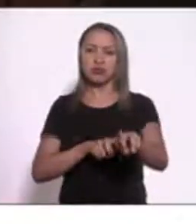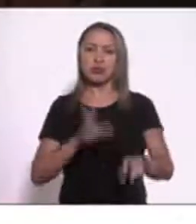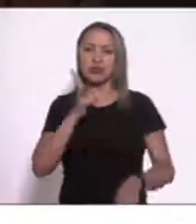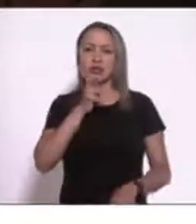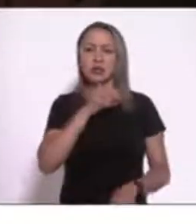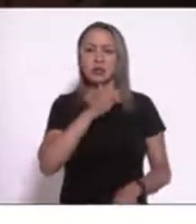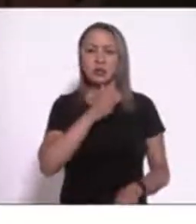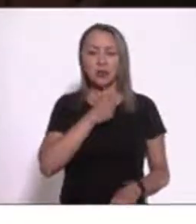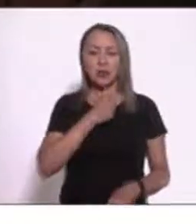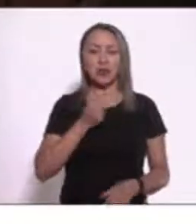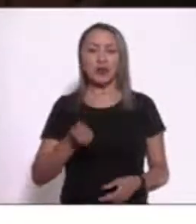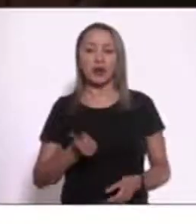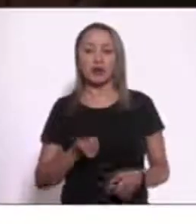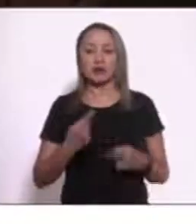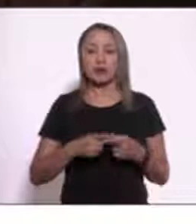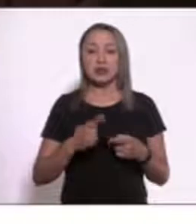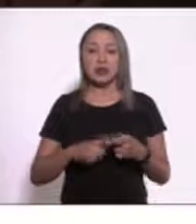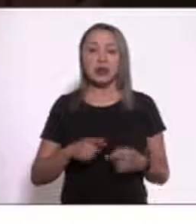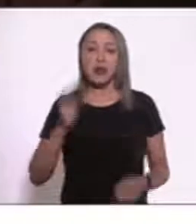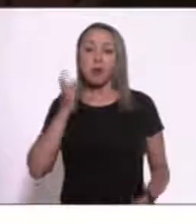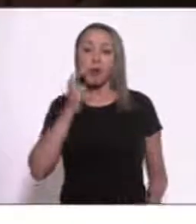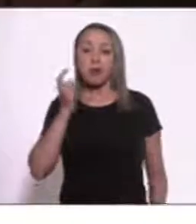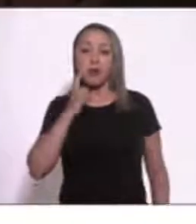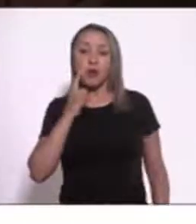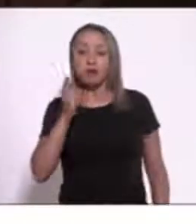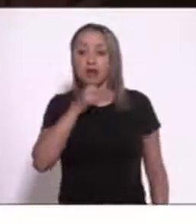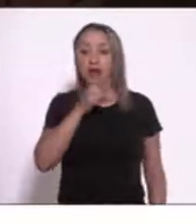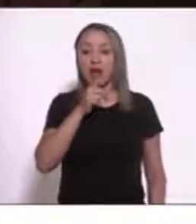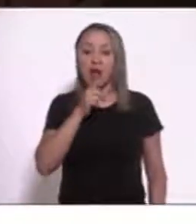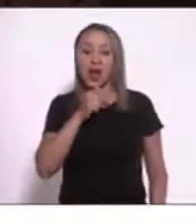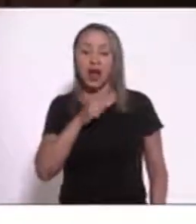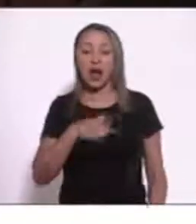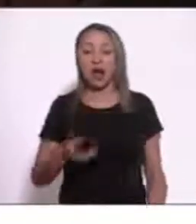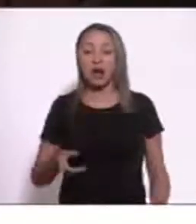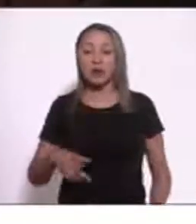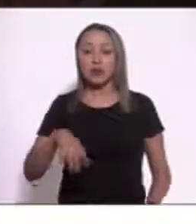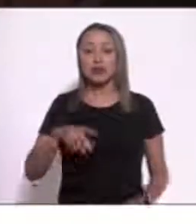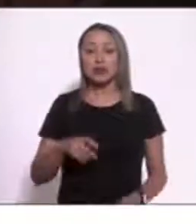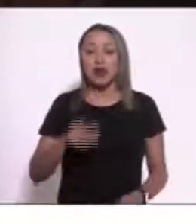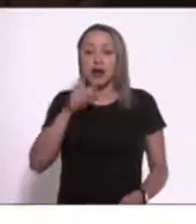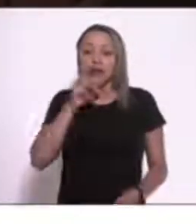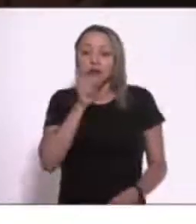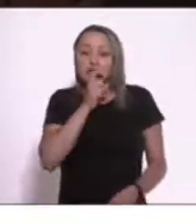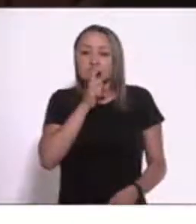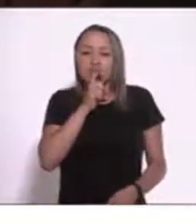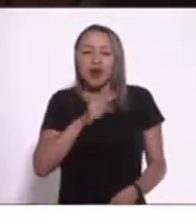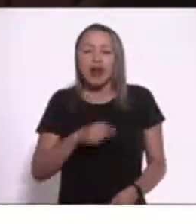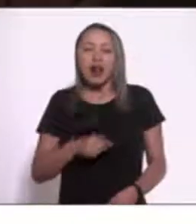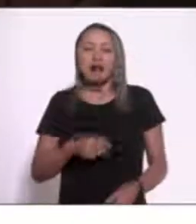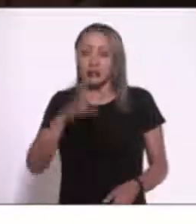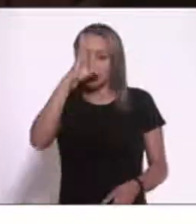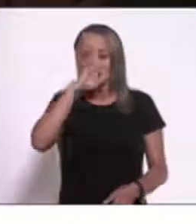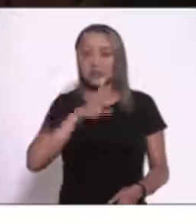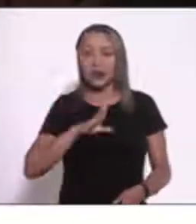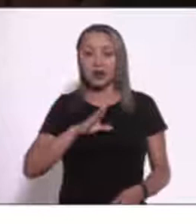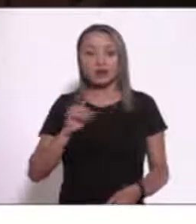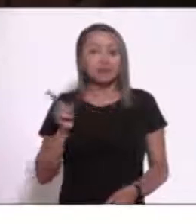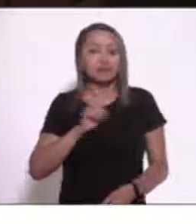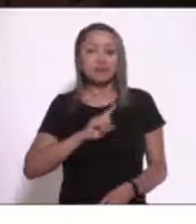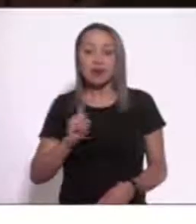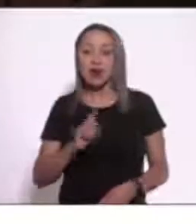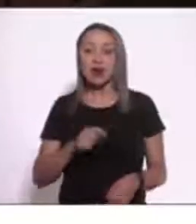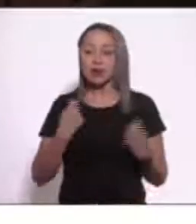recebem picolés, pirulitos e água gelada gratuitamente? A concessionária